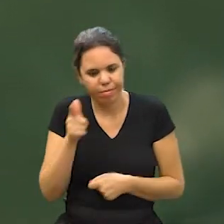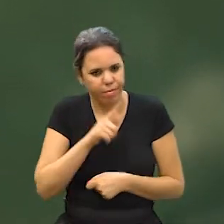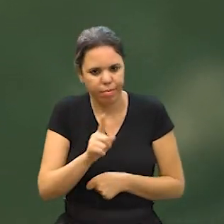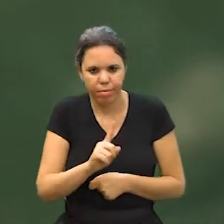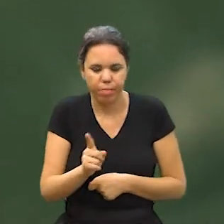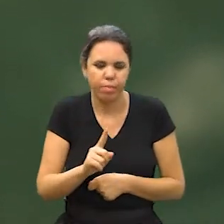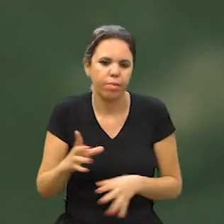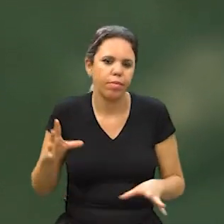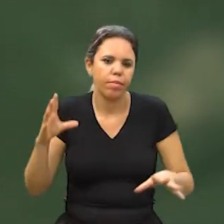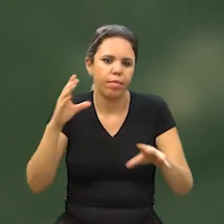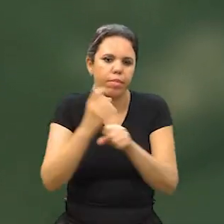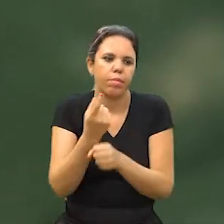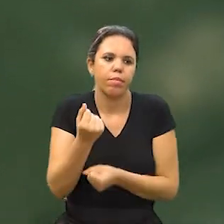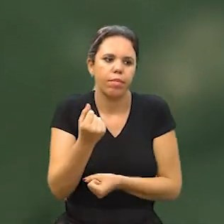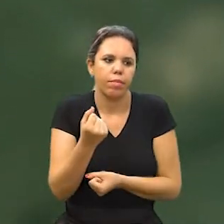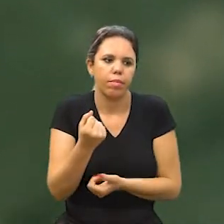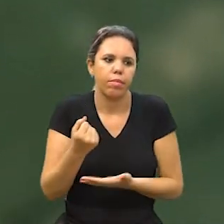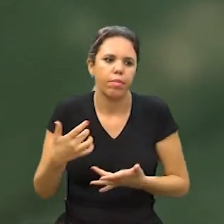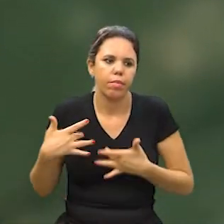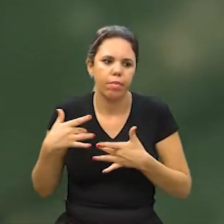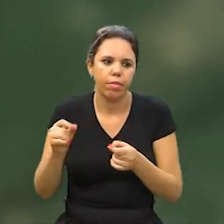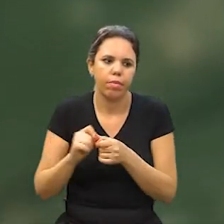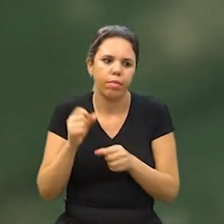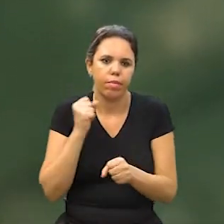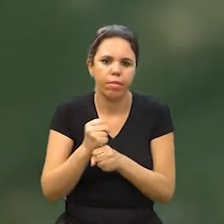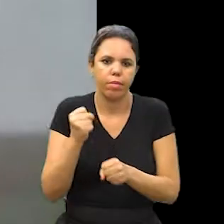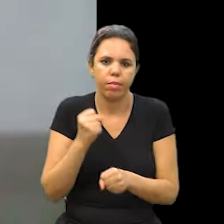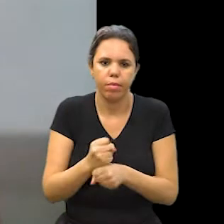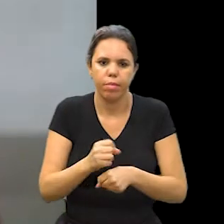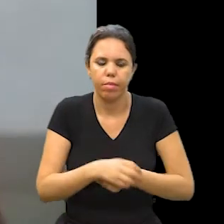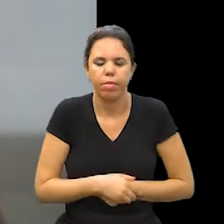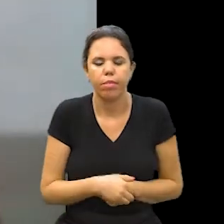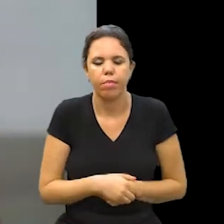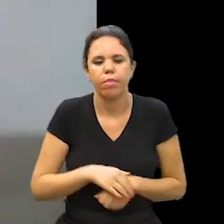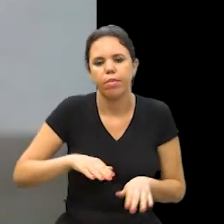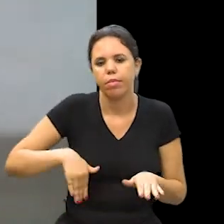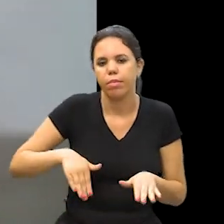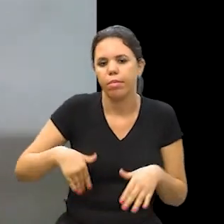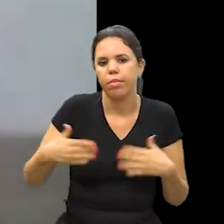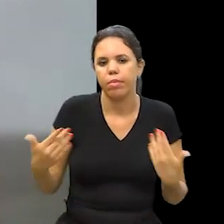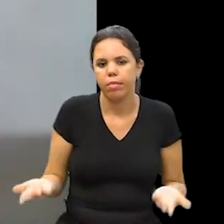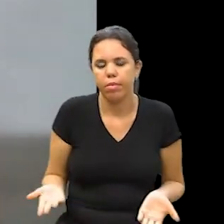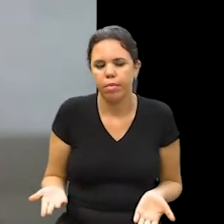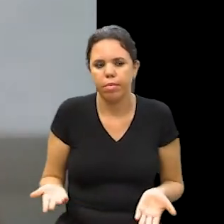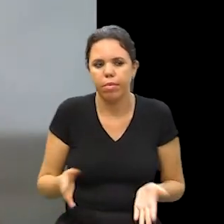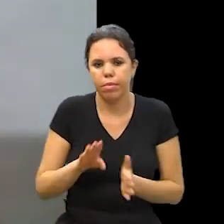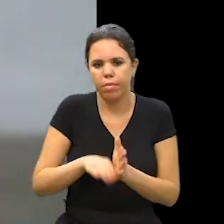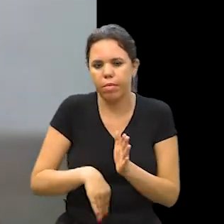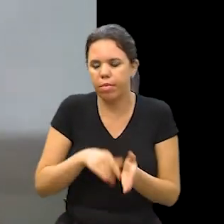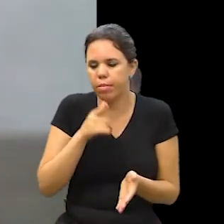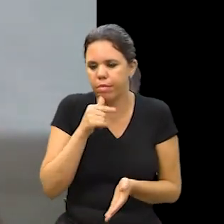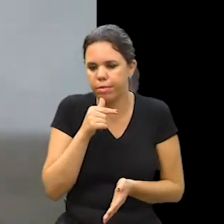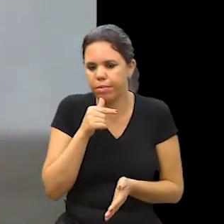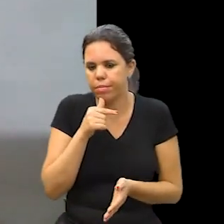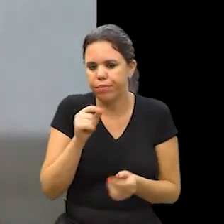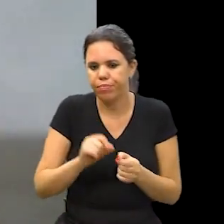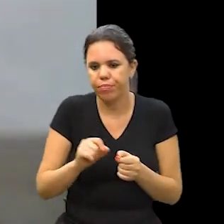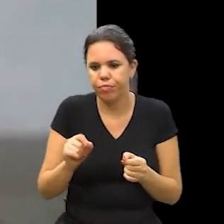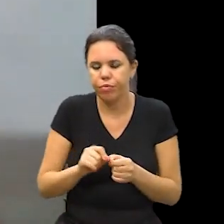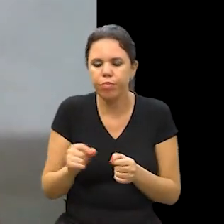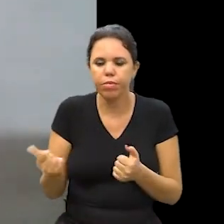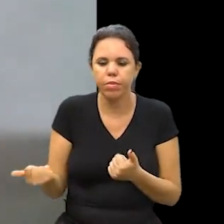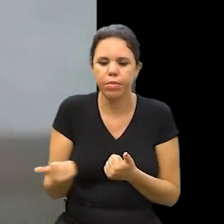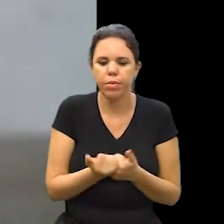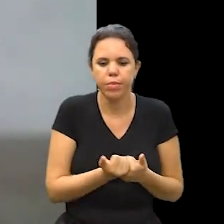conseguimos juntar todo o dinheiro para poder fazer essa reforma da piscina, né, teve que tirar toda a água e vai ter que fazer toda